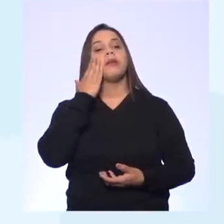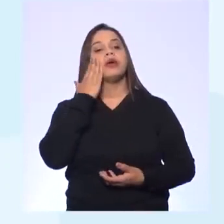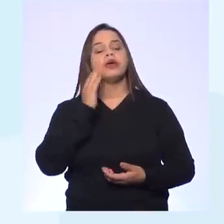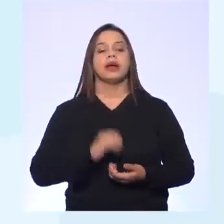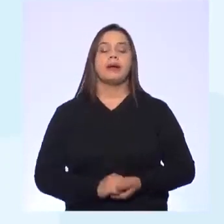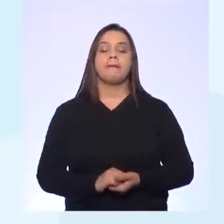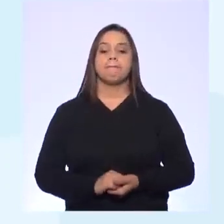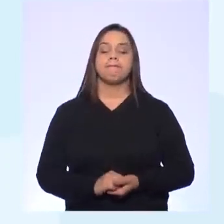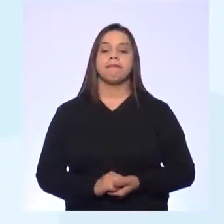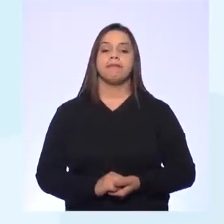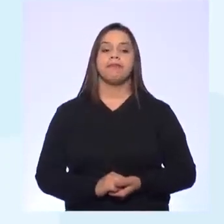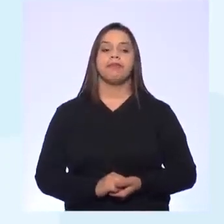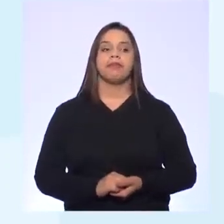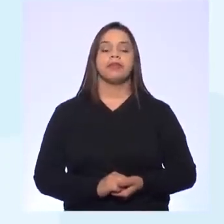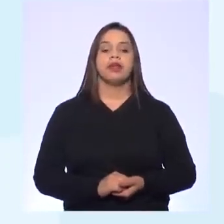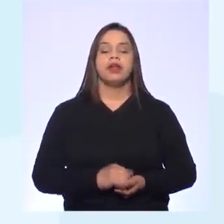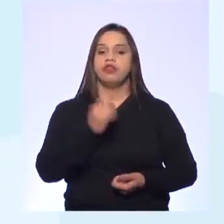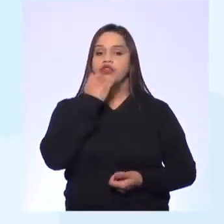como